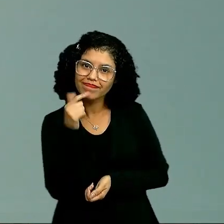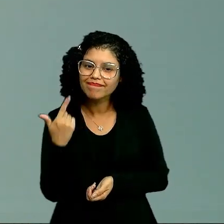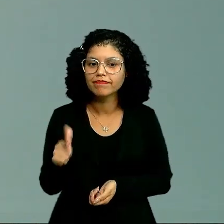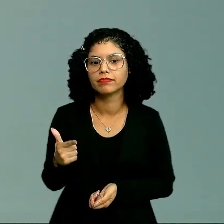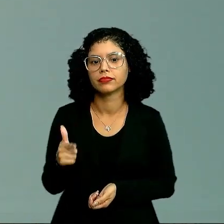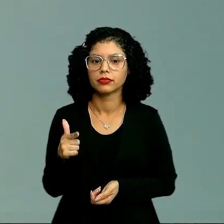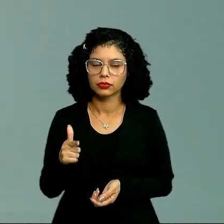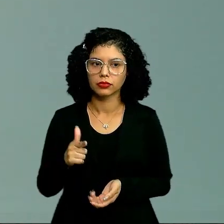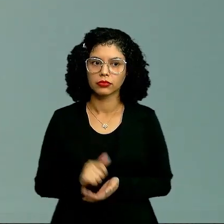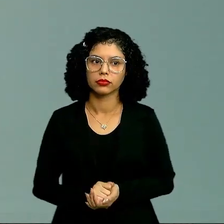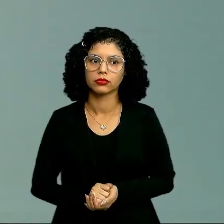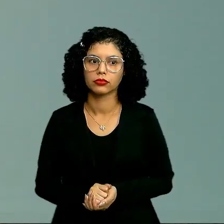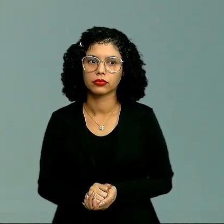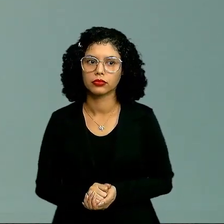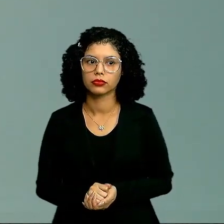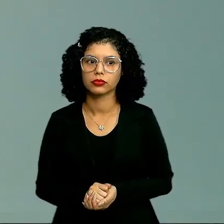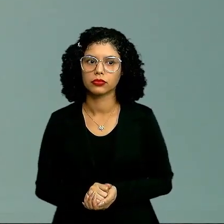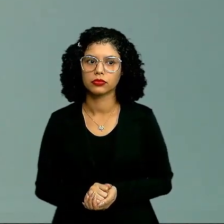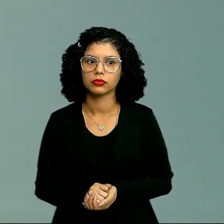ser